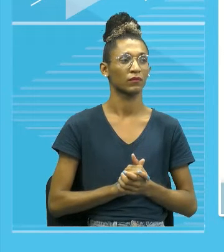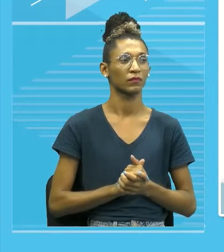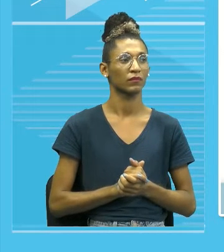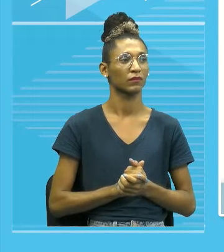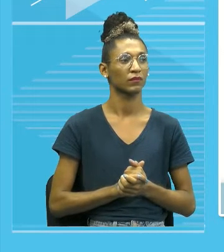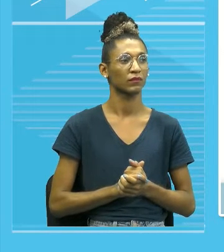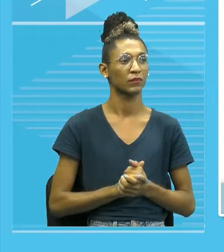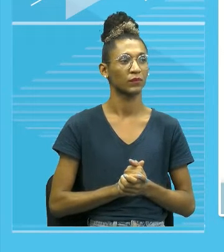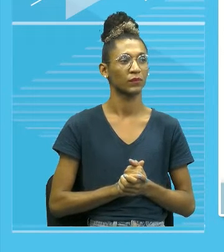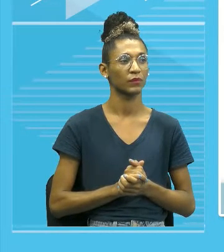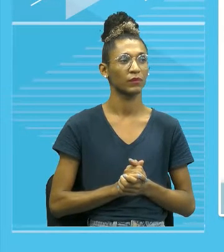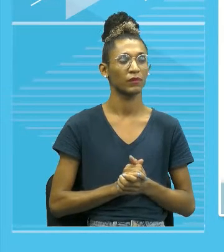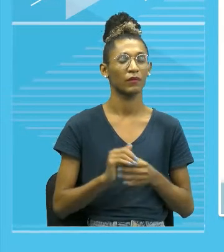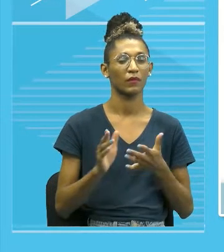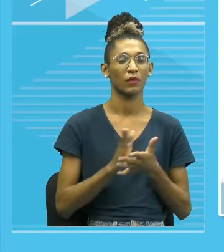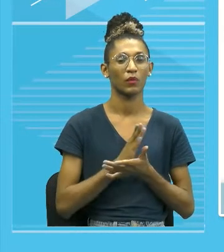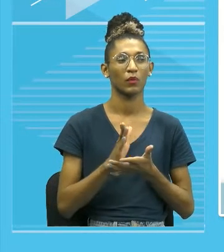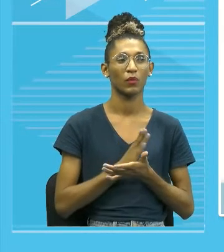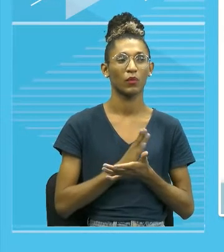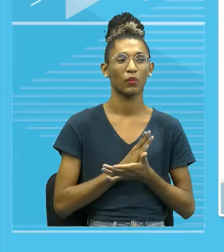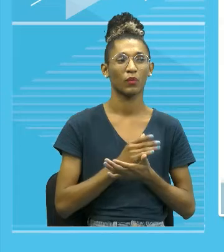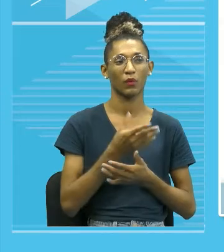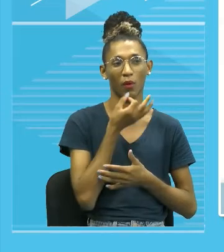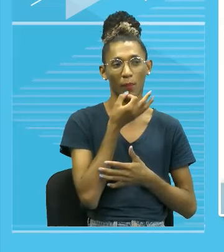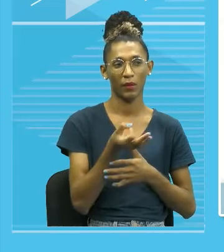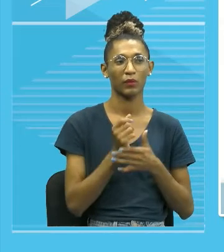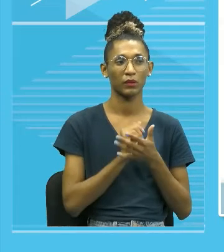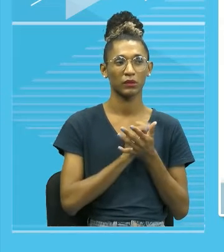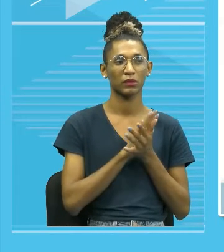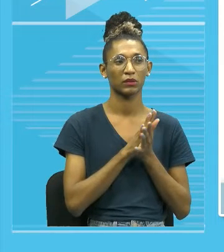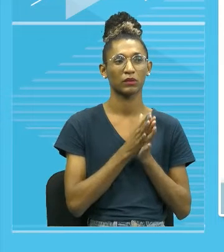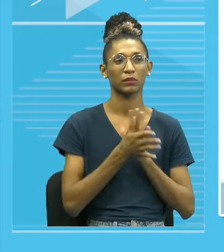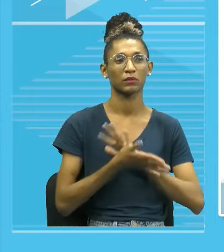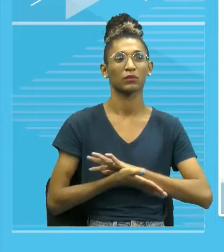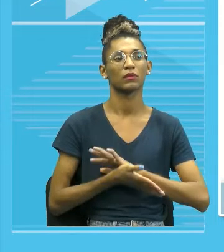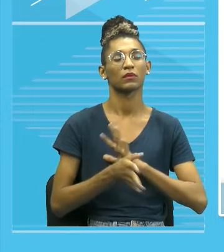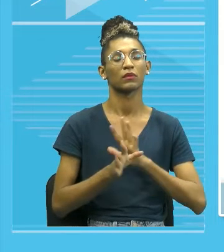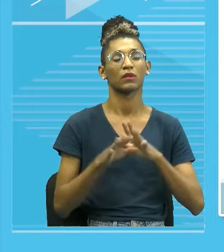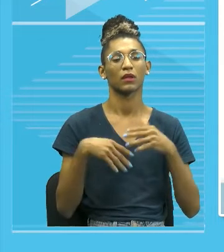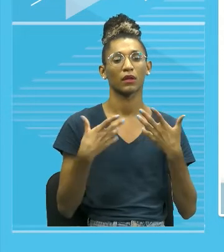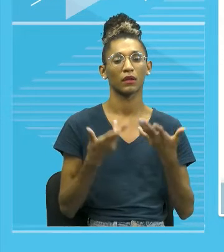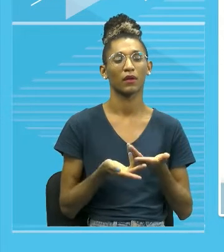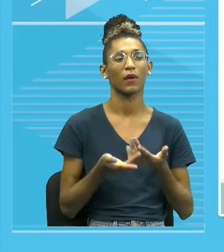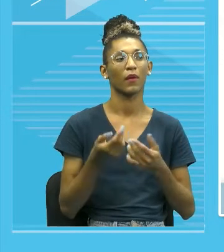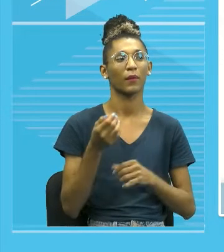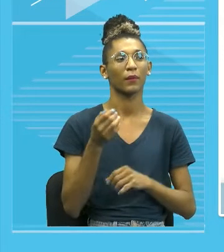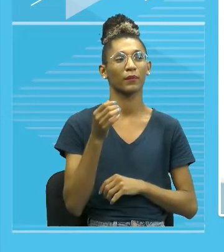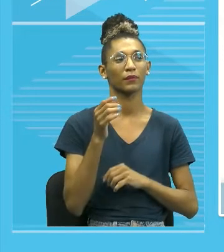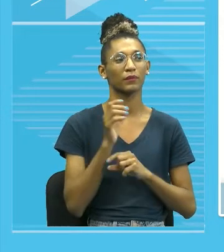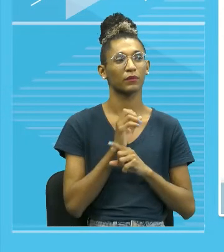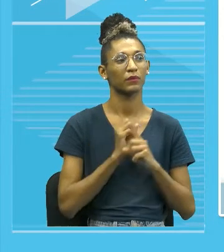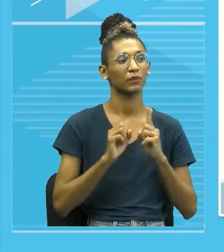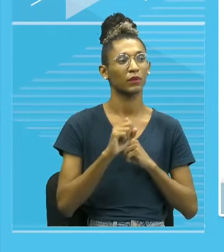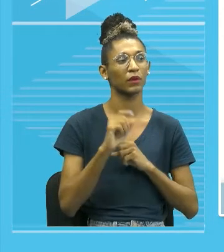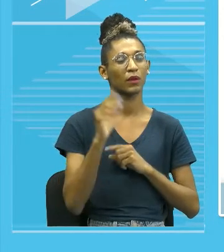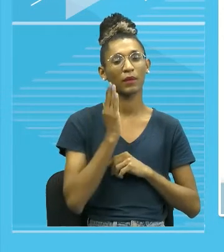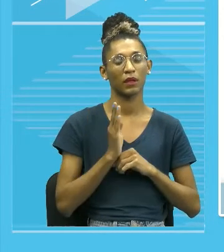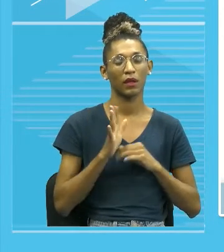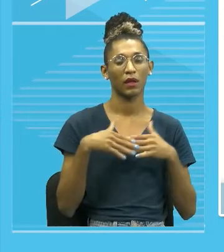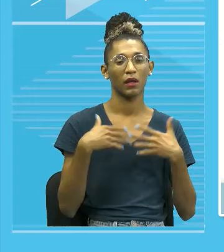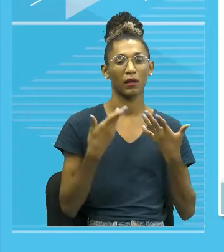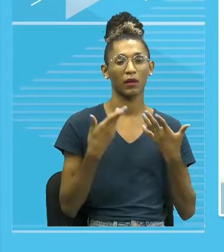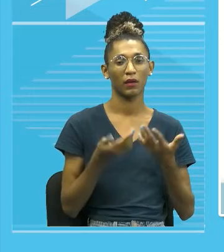expressadas nesse texto e a sua cidade brasileira olha pessoal é por